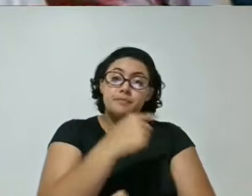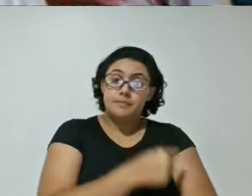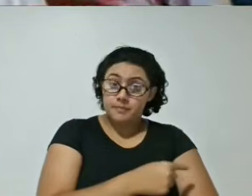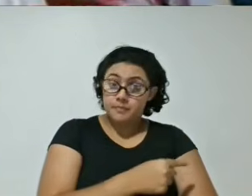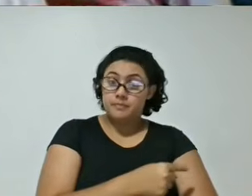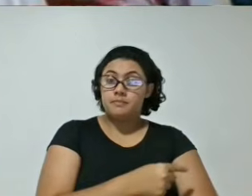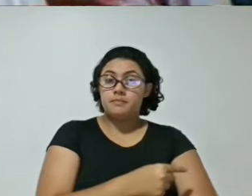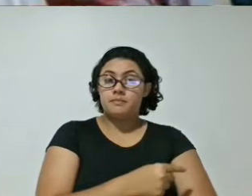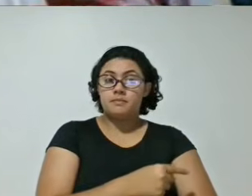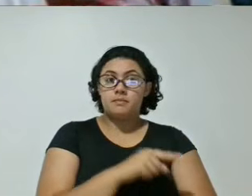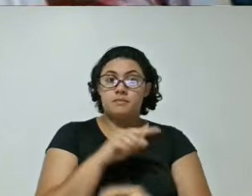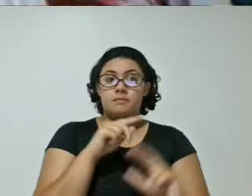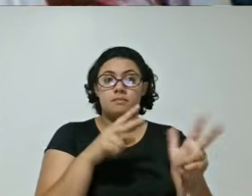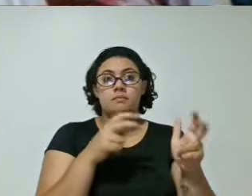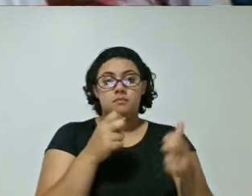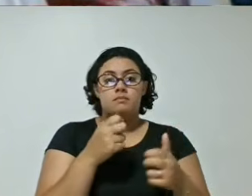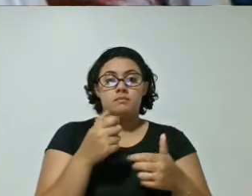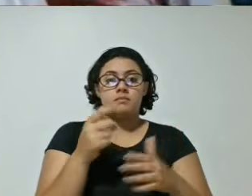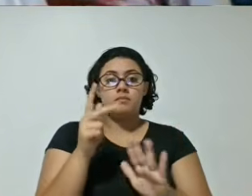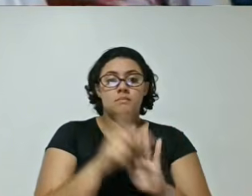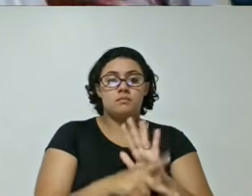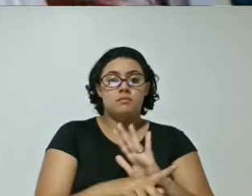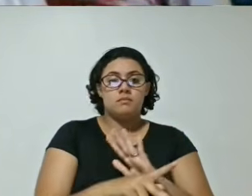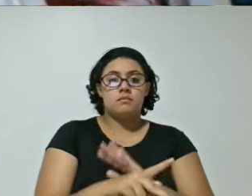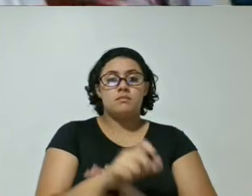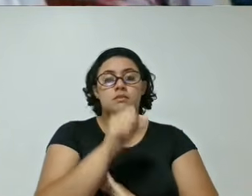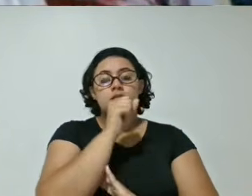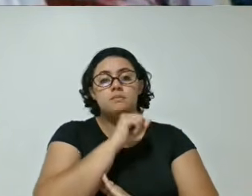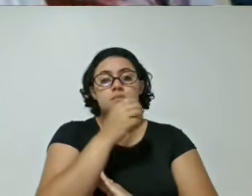ela se deparou ali com um projeto que chamava Senhores e Senhoras do Tempo.